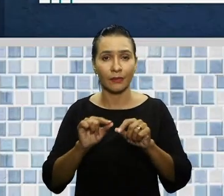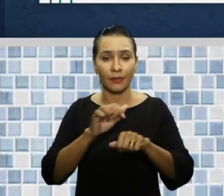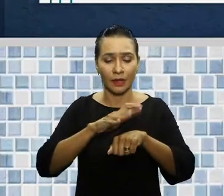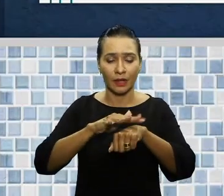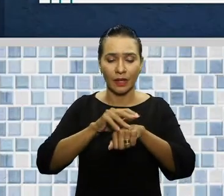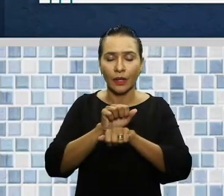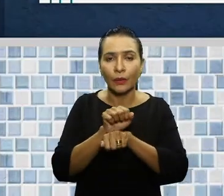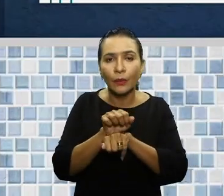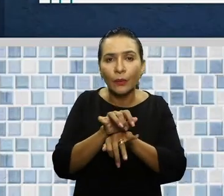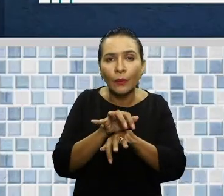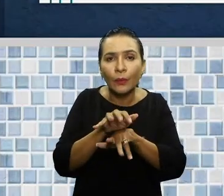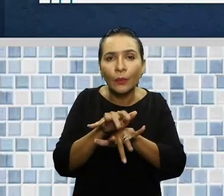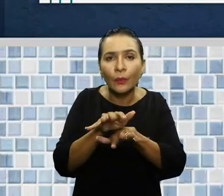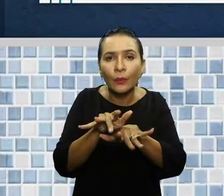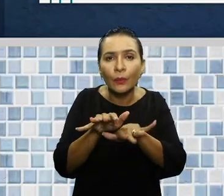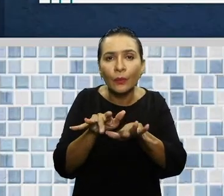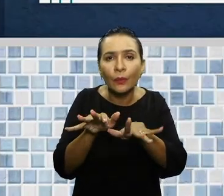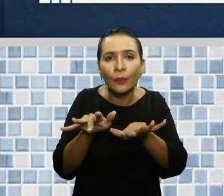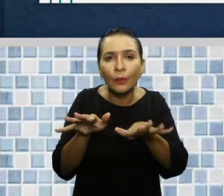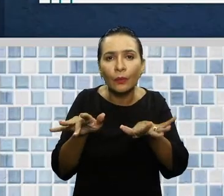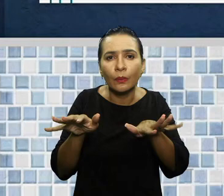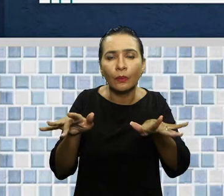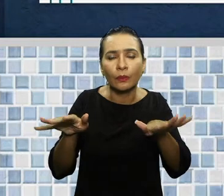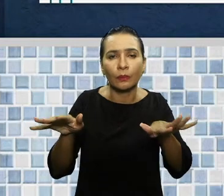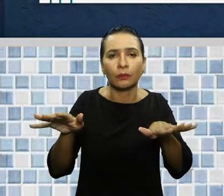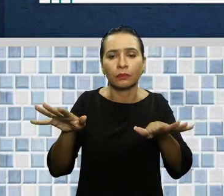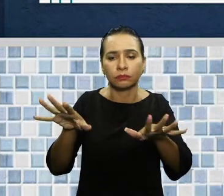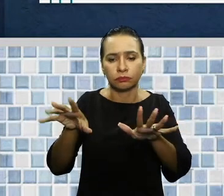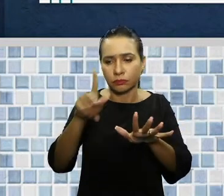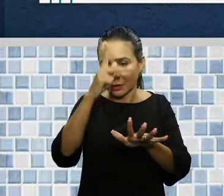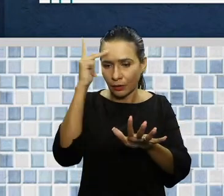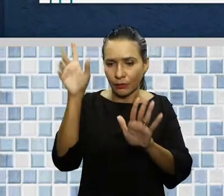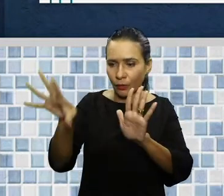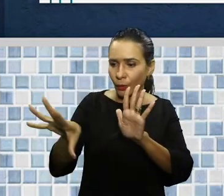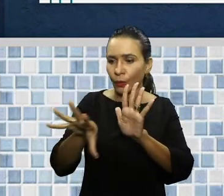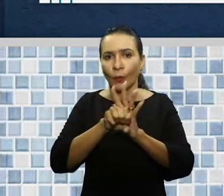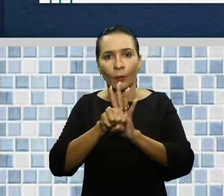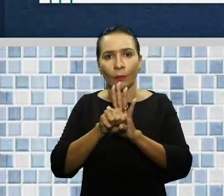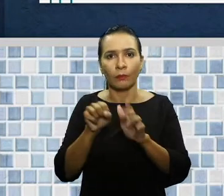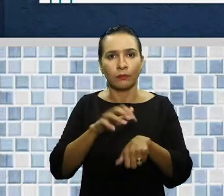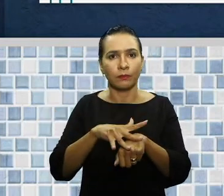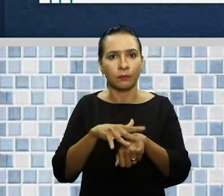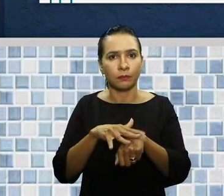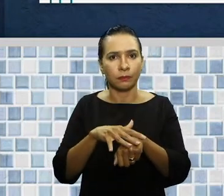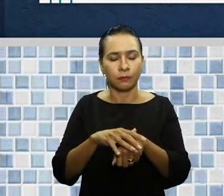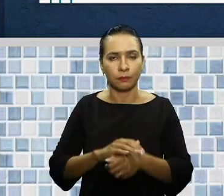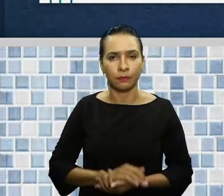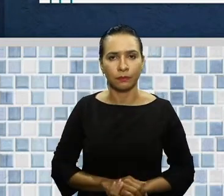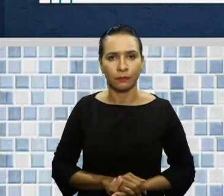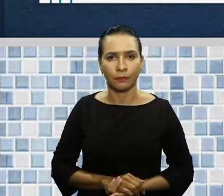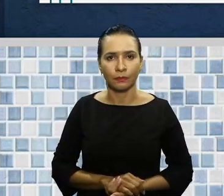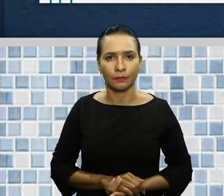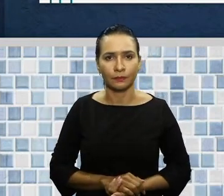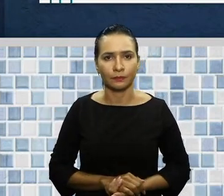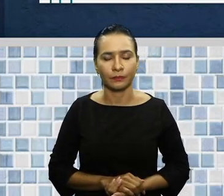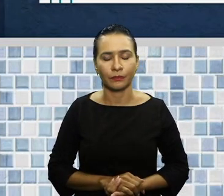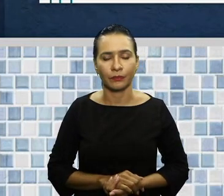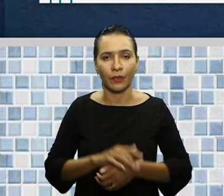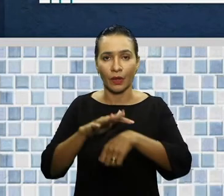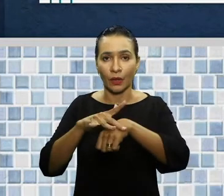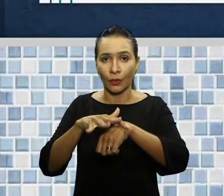por meio dessas partículas que estão presentes na atmosfera, principalmente as